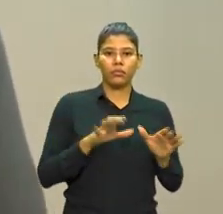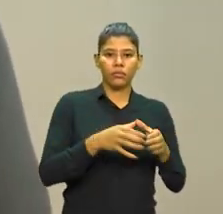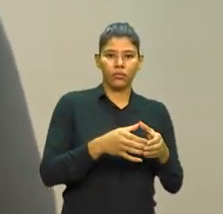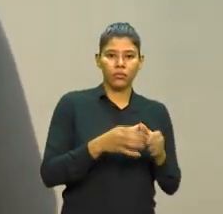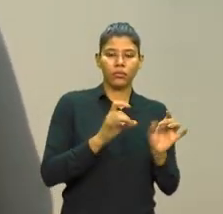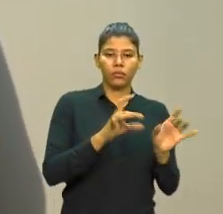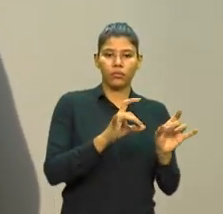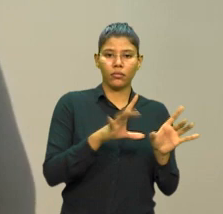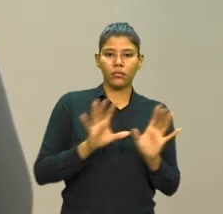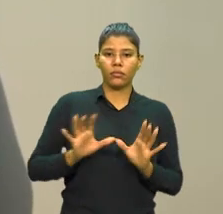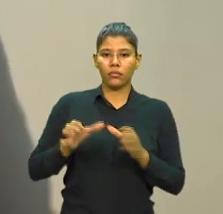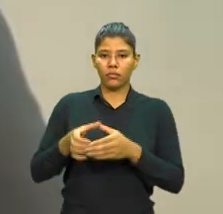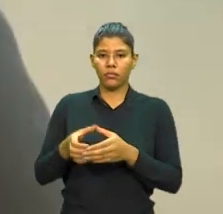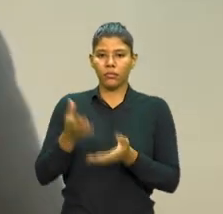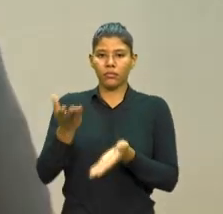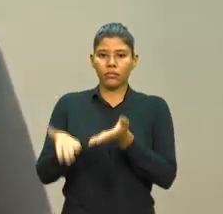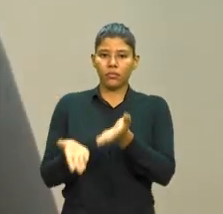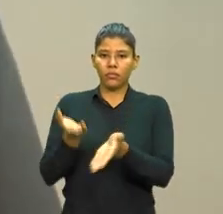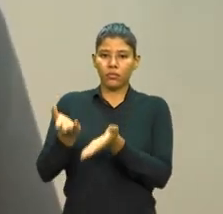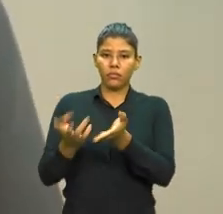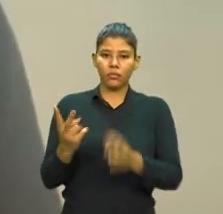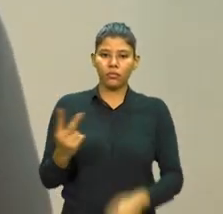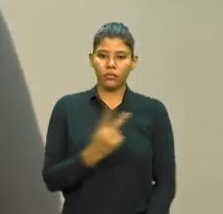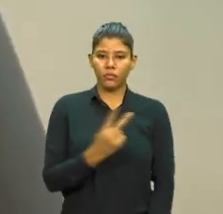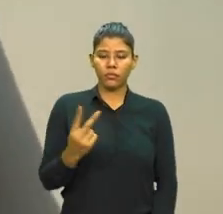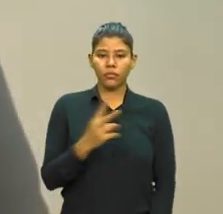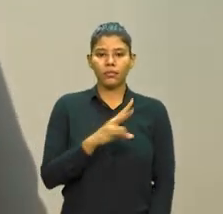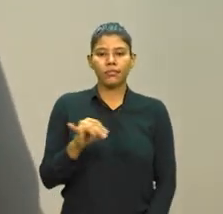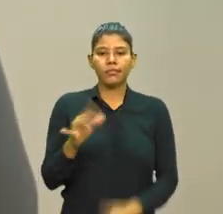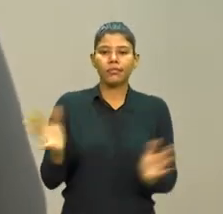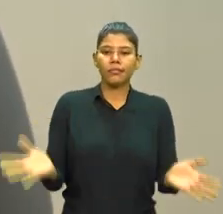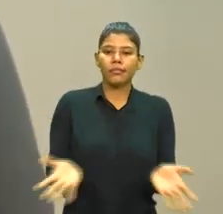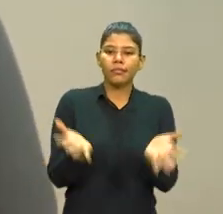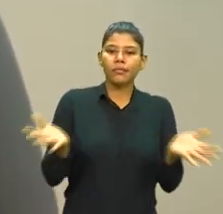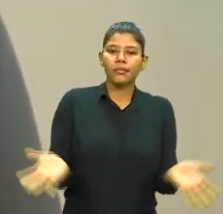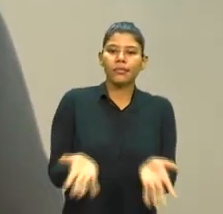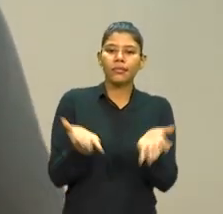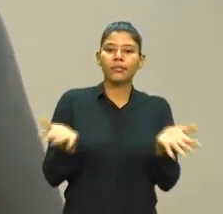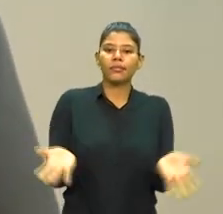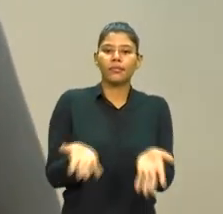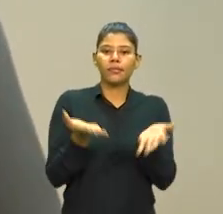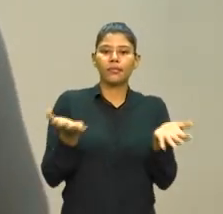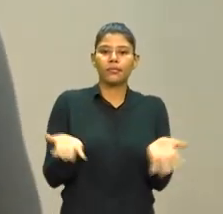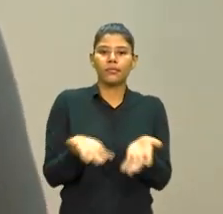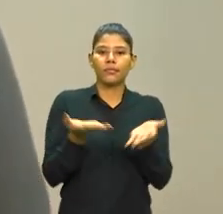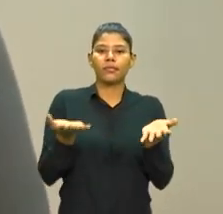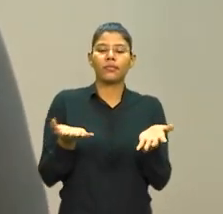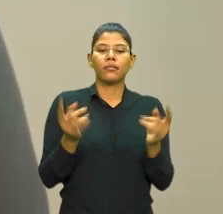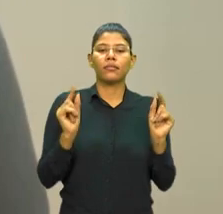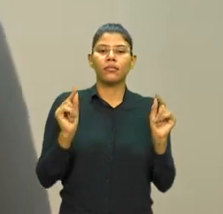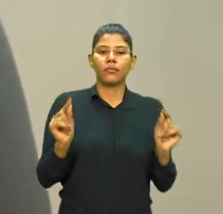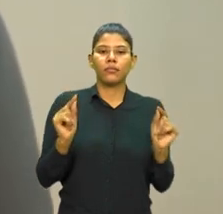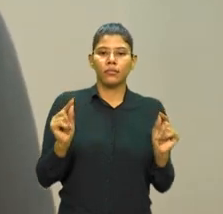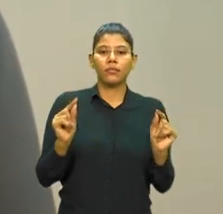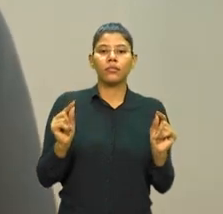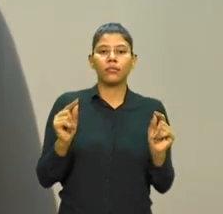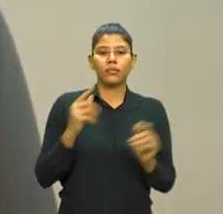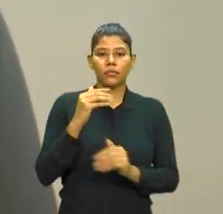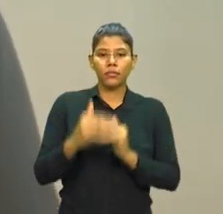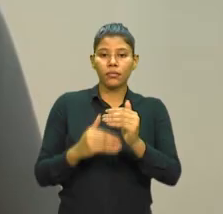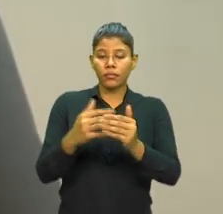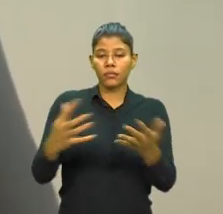comércio o setor de serviço que devem né ter nesse momento um forte processo de